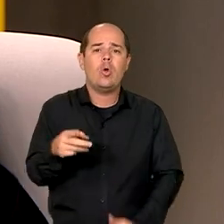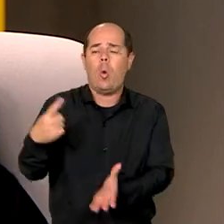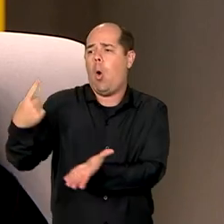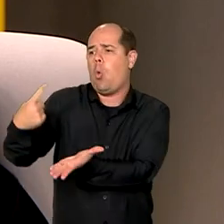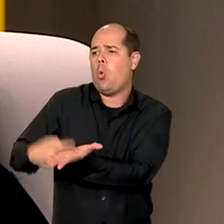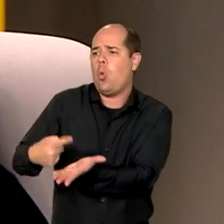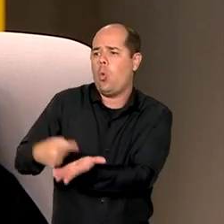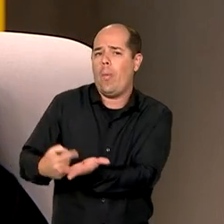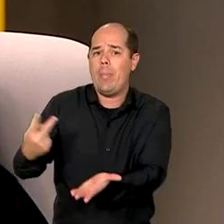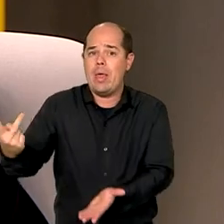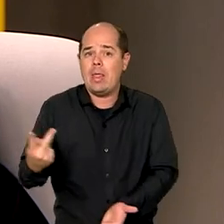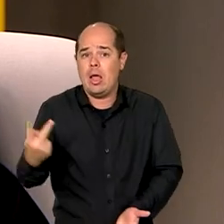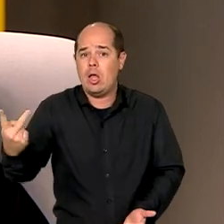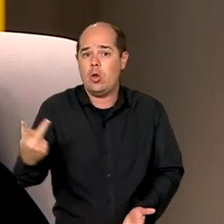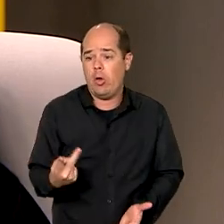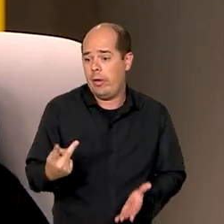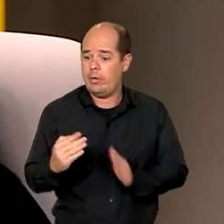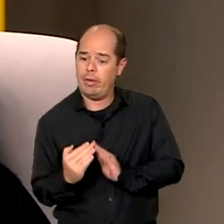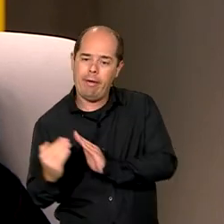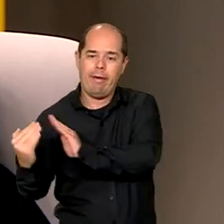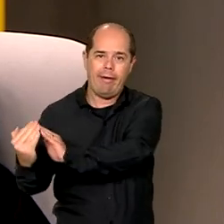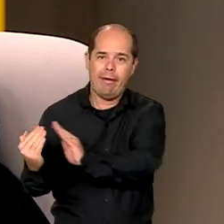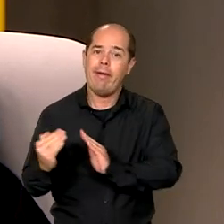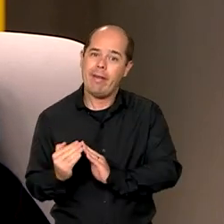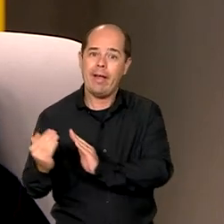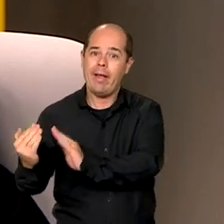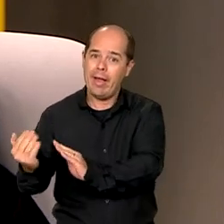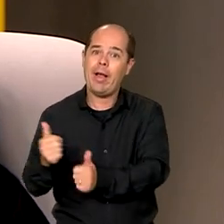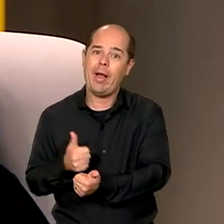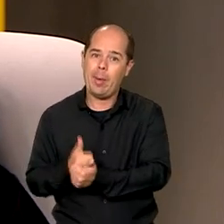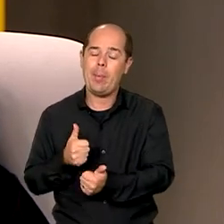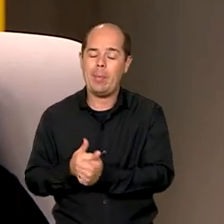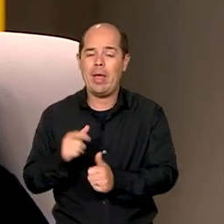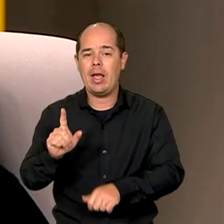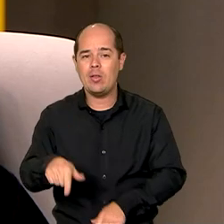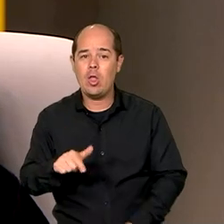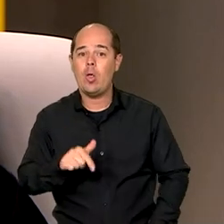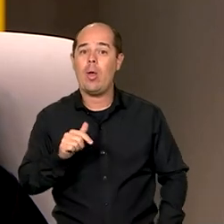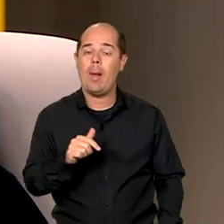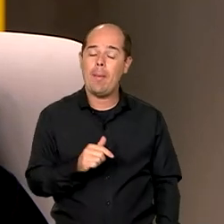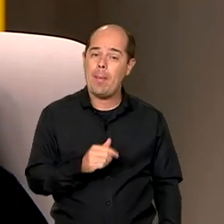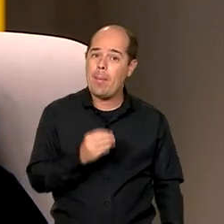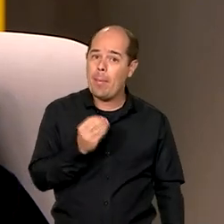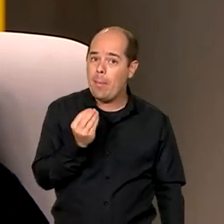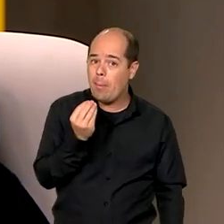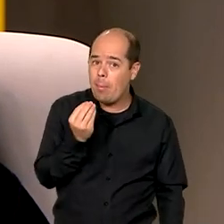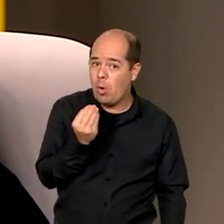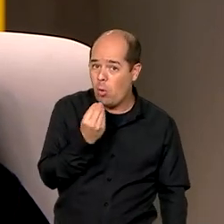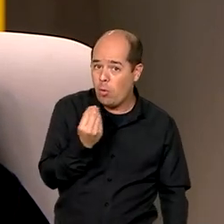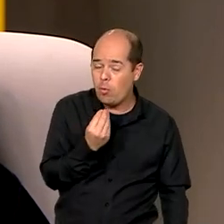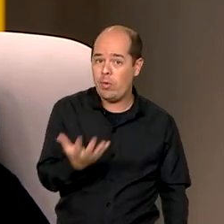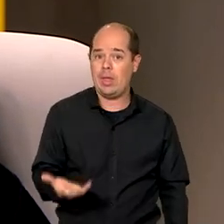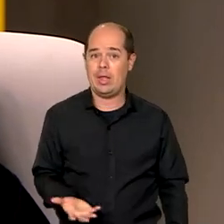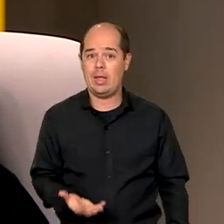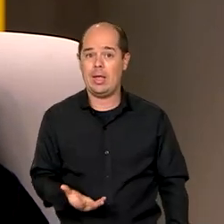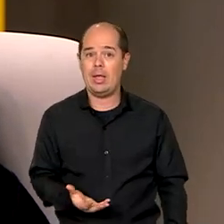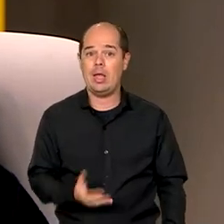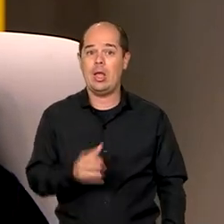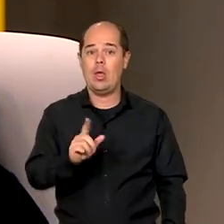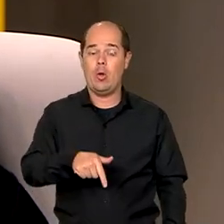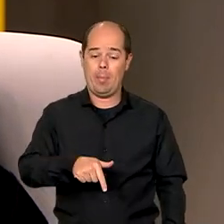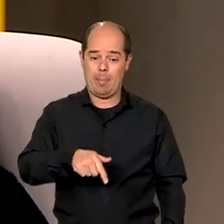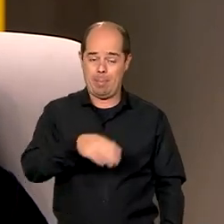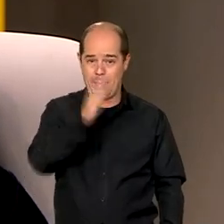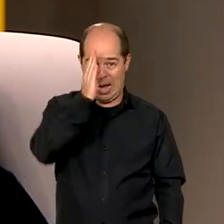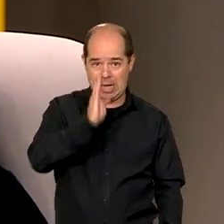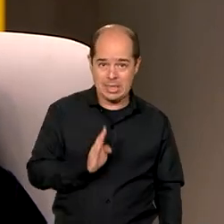nessa oportunidade que a gente está tendo, o Brasil está tendo de reatar laços internacionais com nossos vizinhos